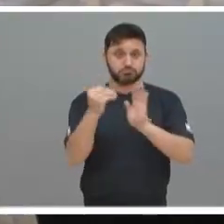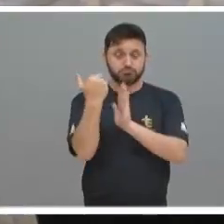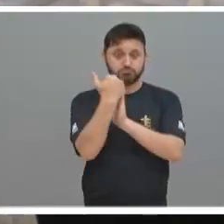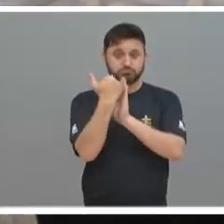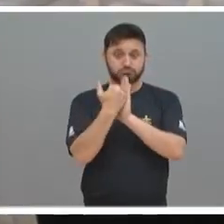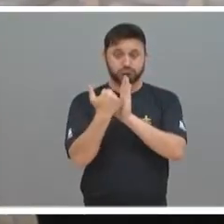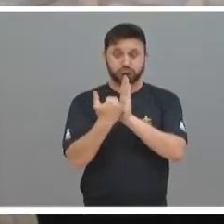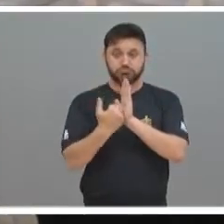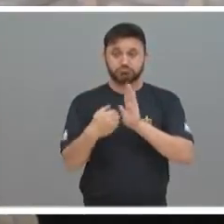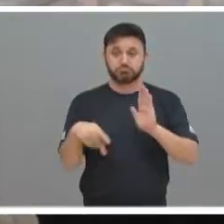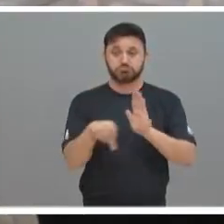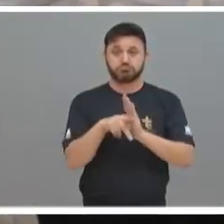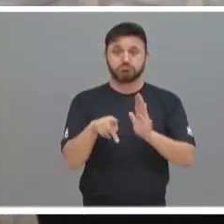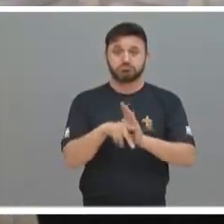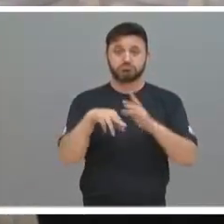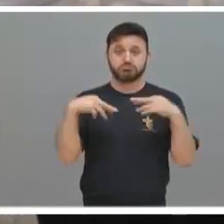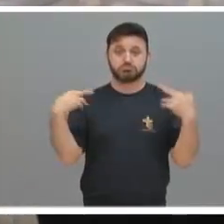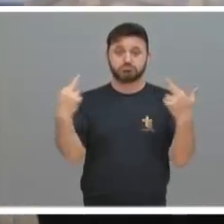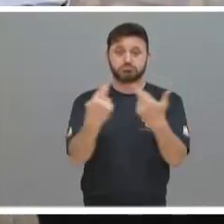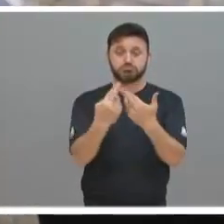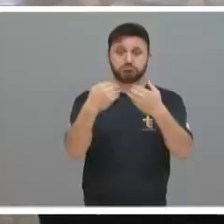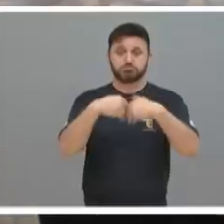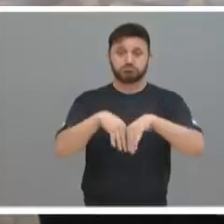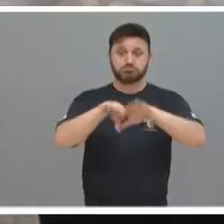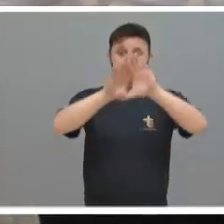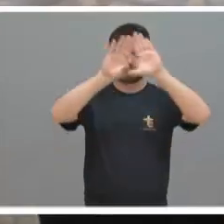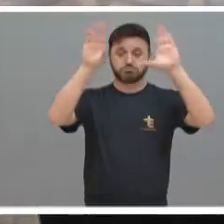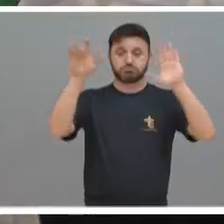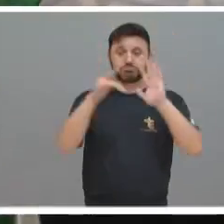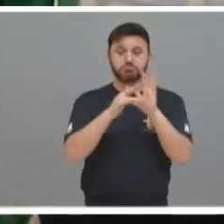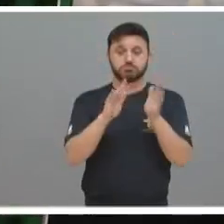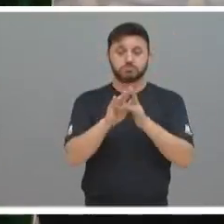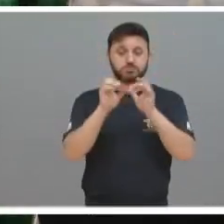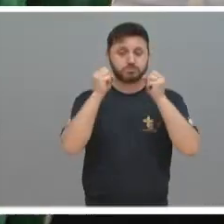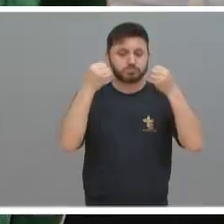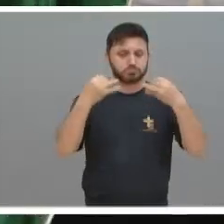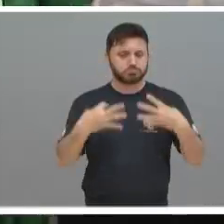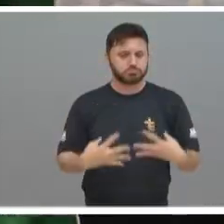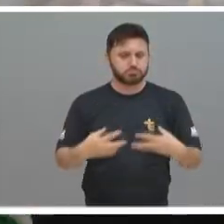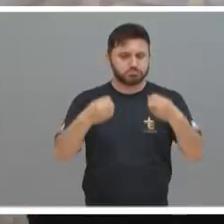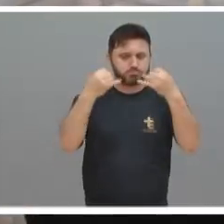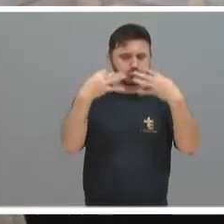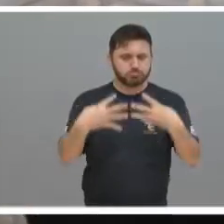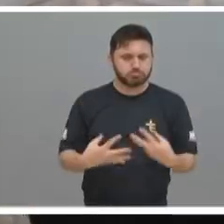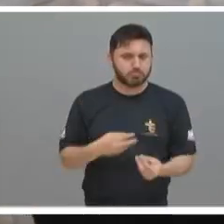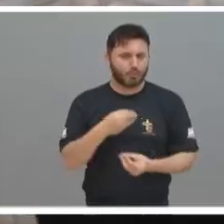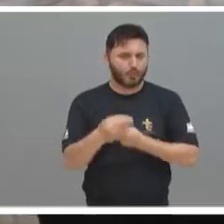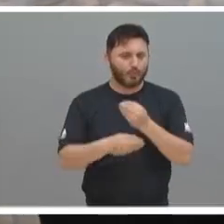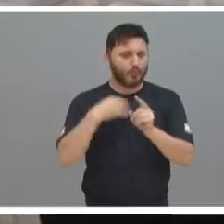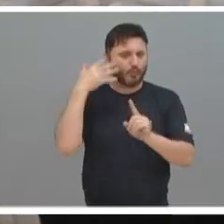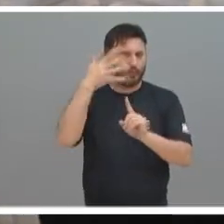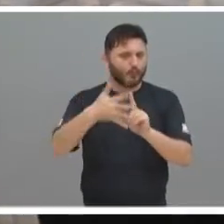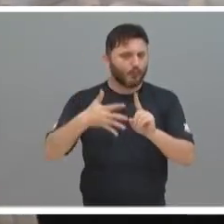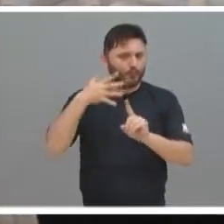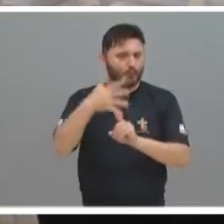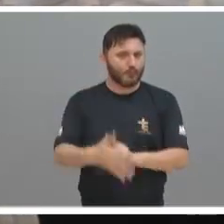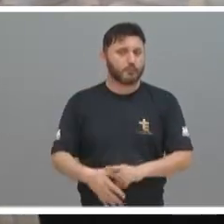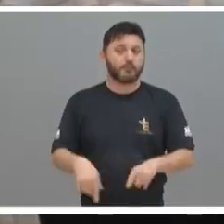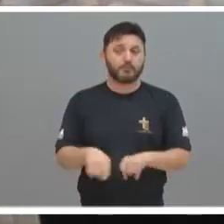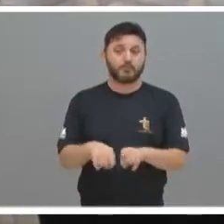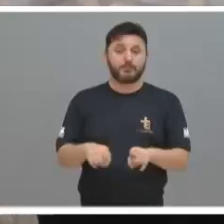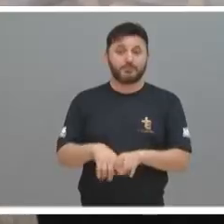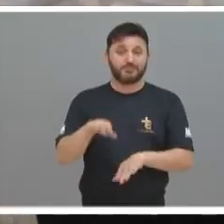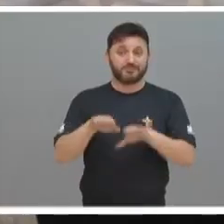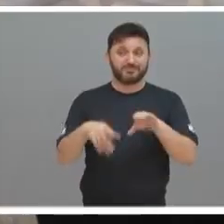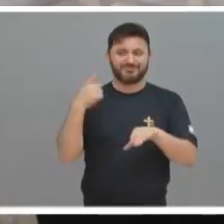reino dos céus, que Jesus tenta nos explicar, às vezes por parábolas, pela dificuldade que